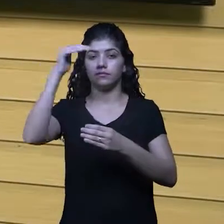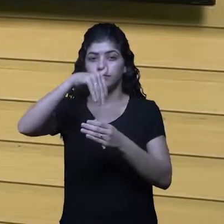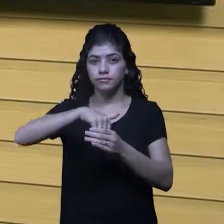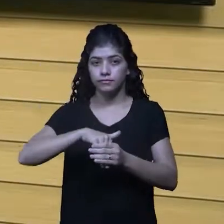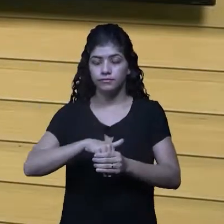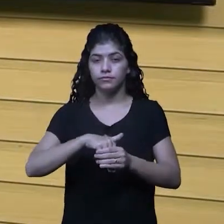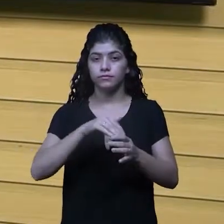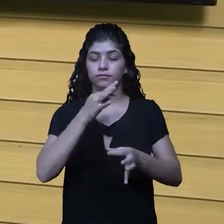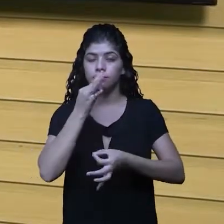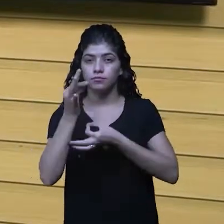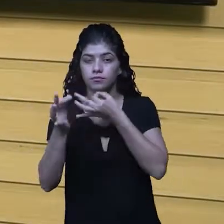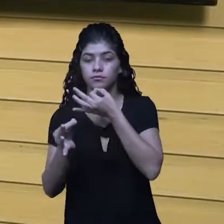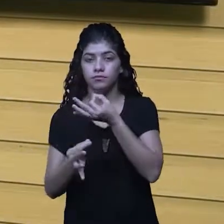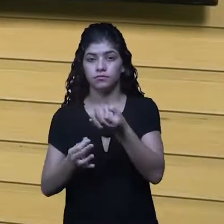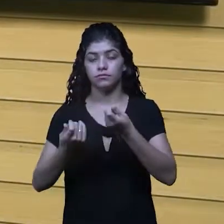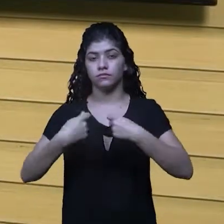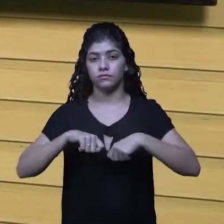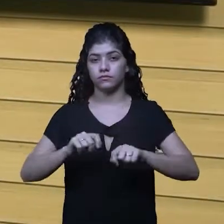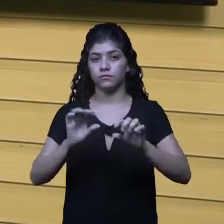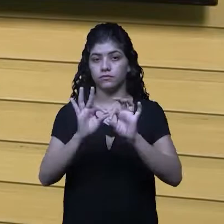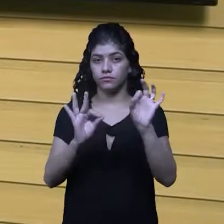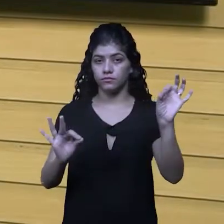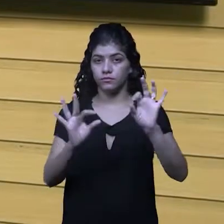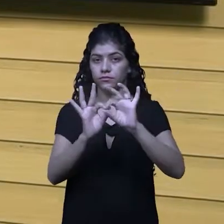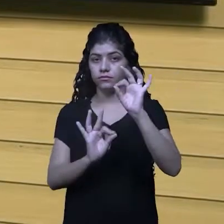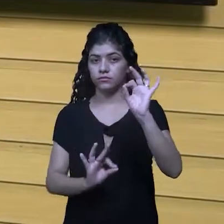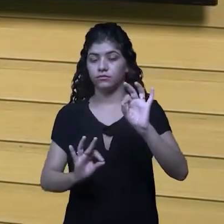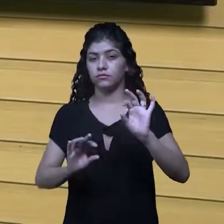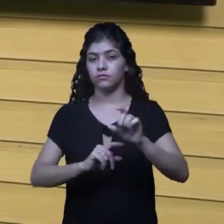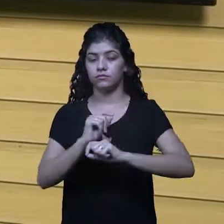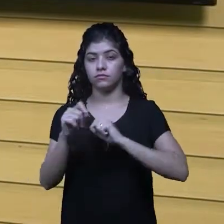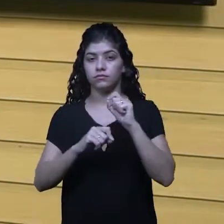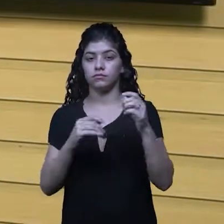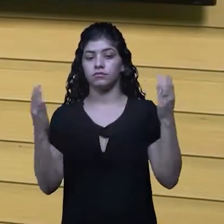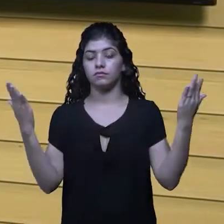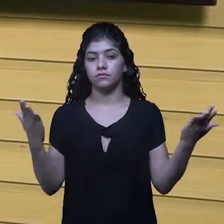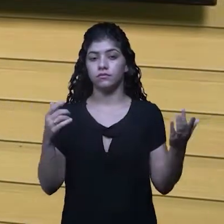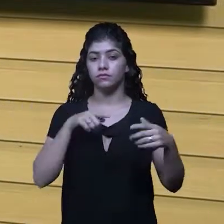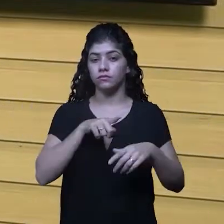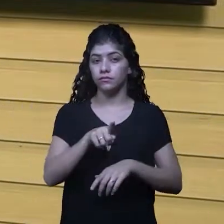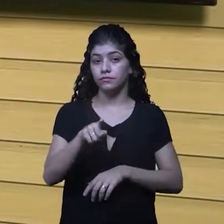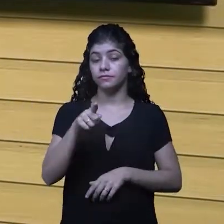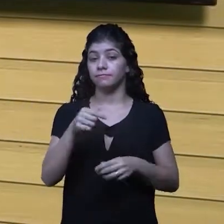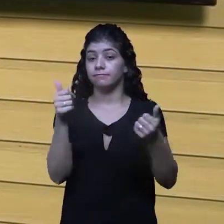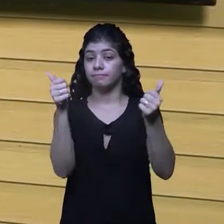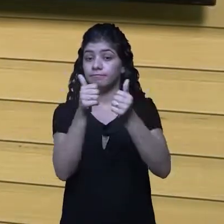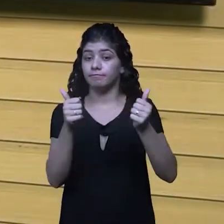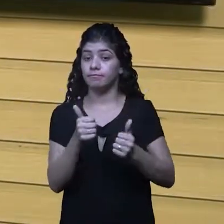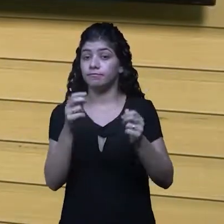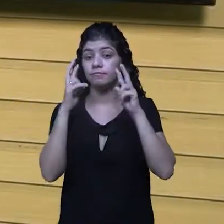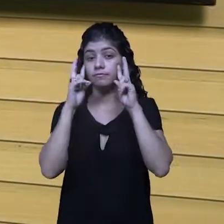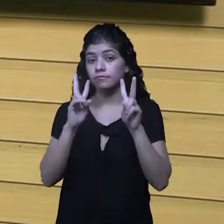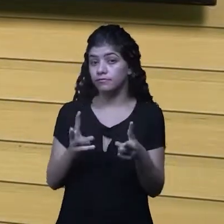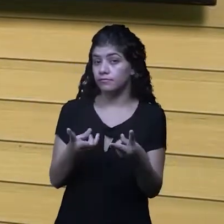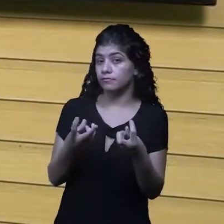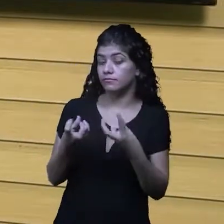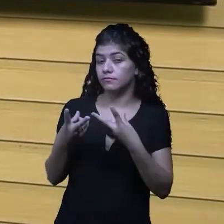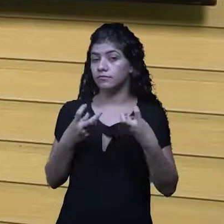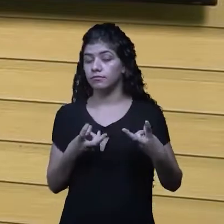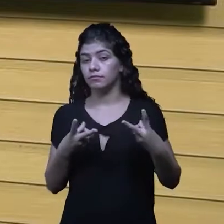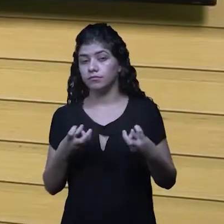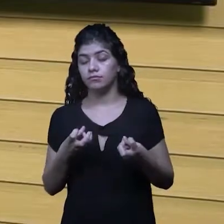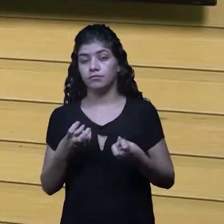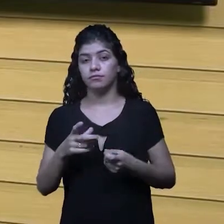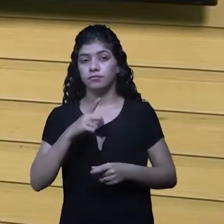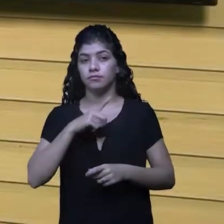dentro das indicações que ele deve medir, a aferição é quando você vai verificar se um dos